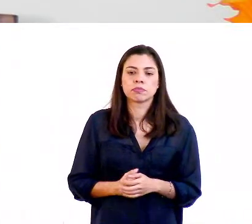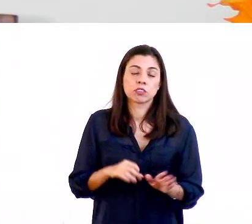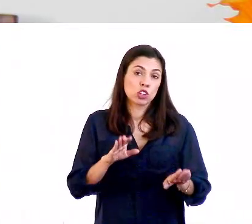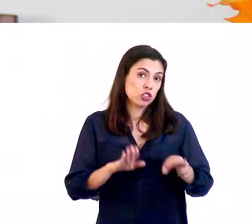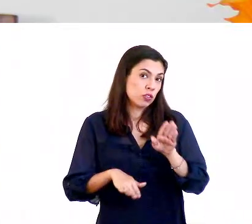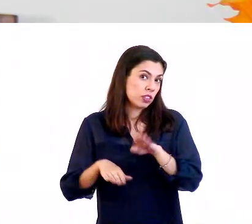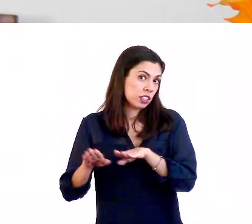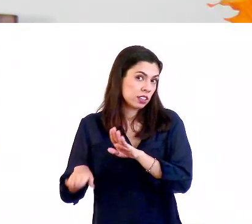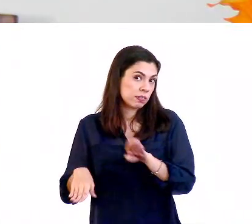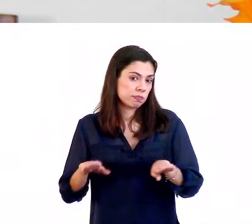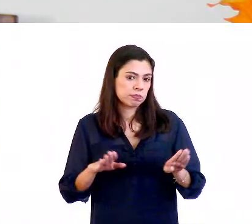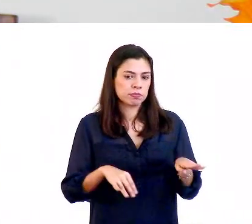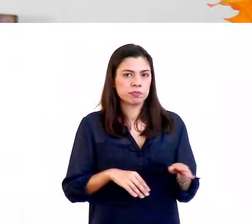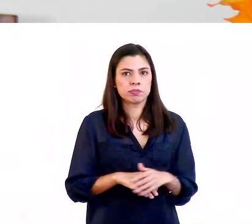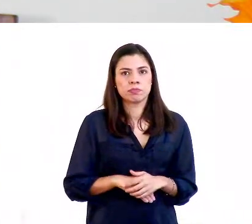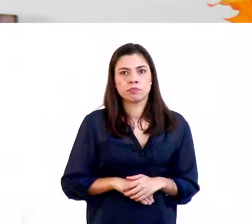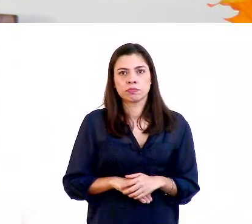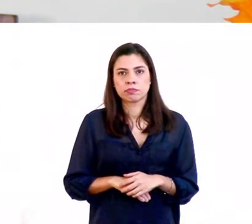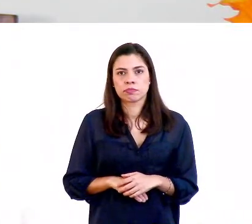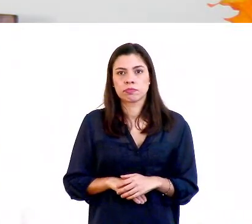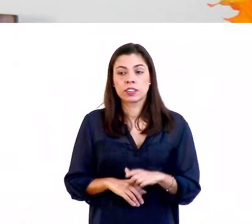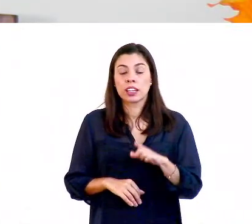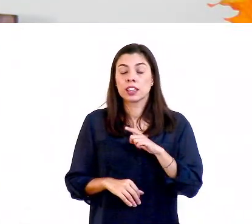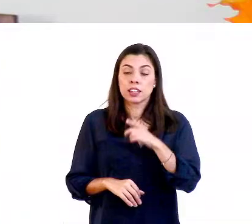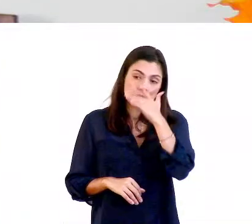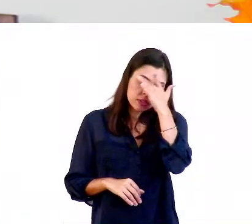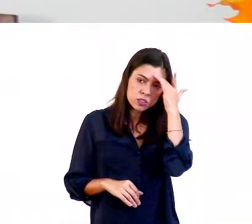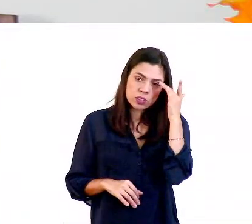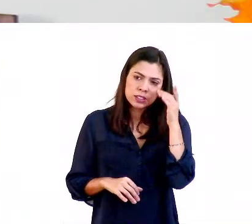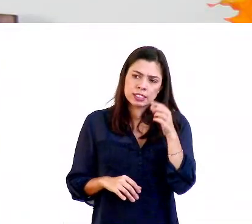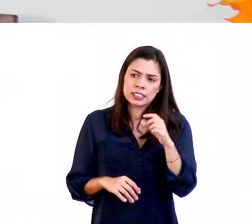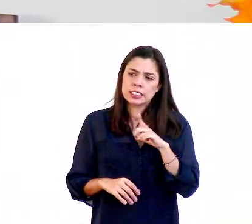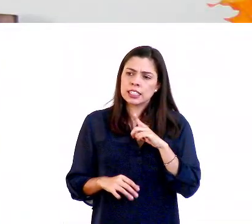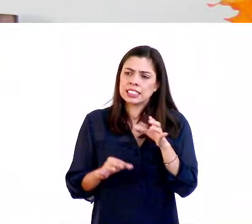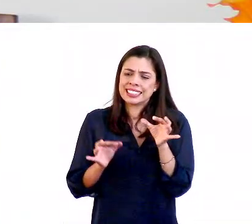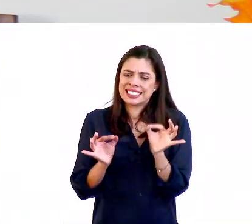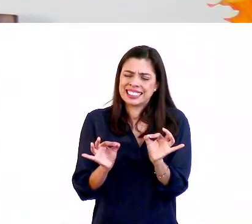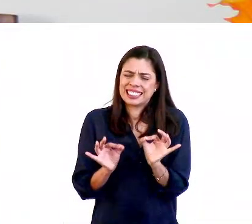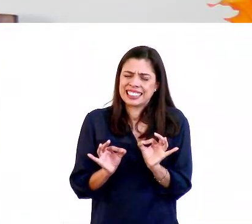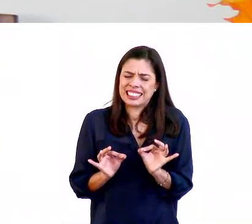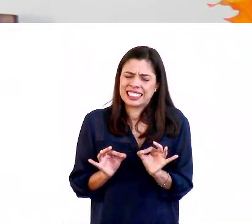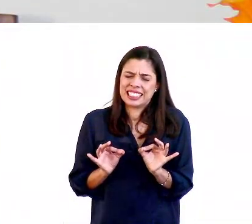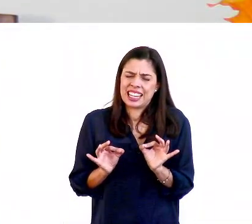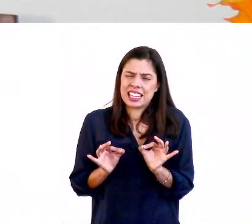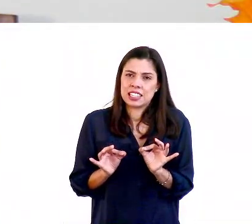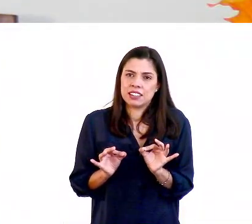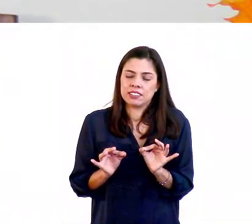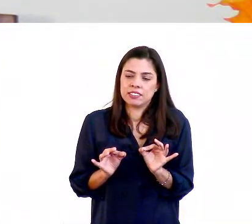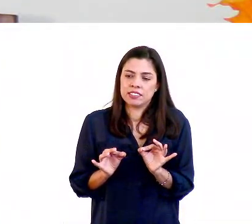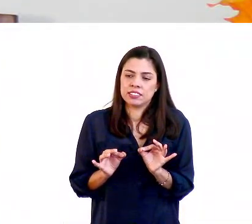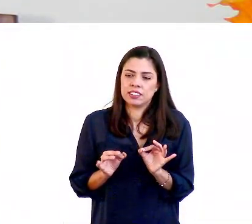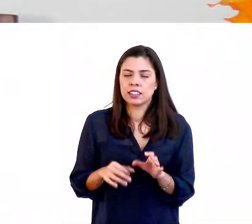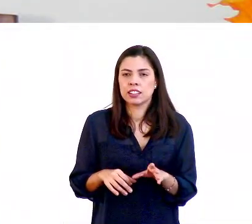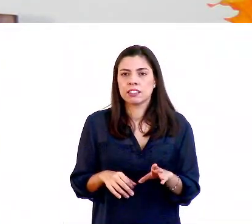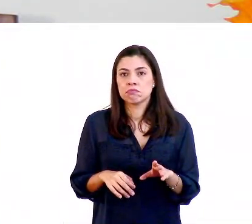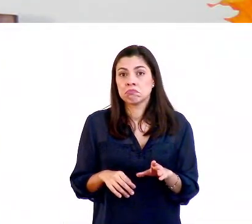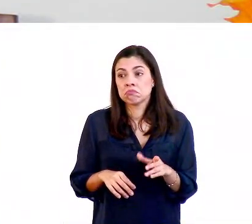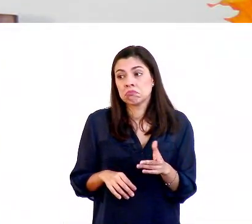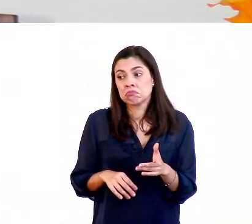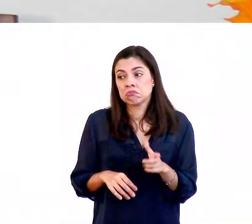sentido. Alguns têm mais certeza, outros têm menos certeza.